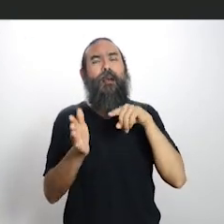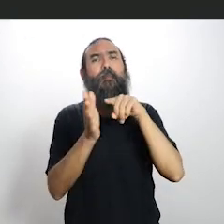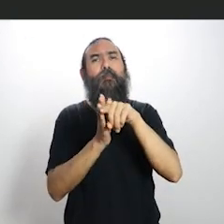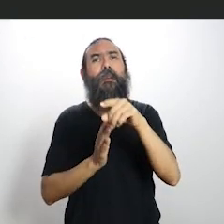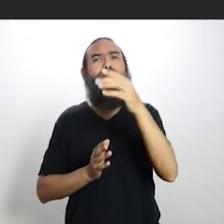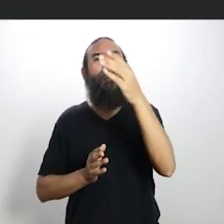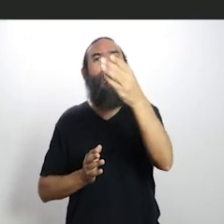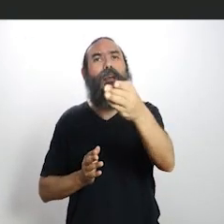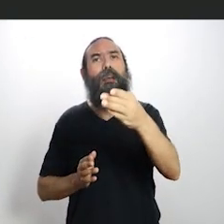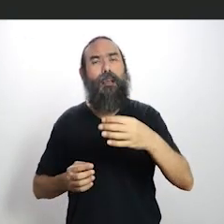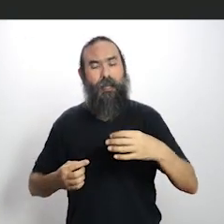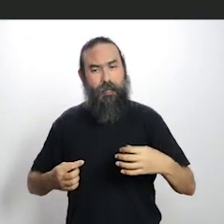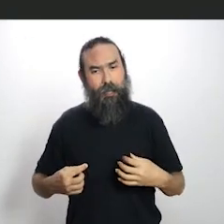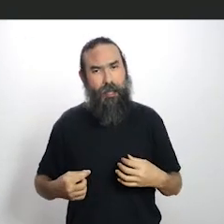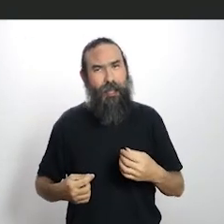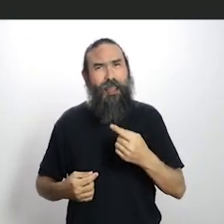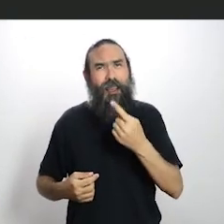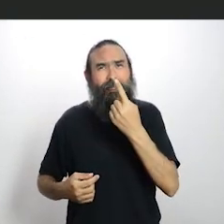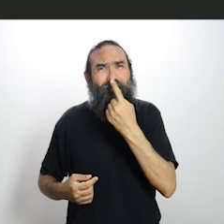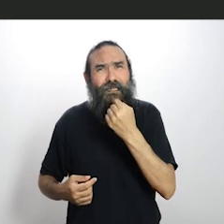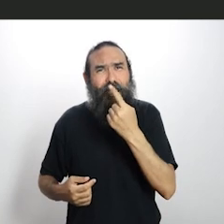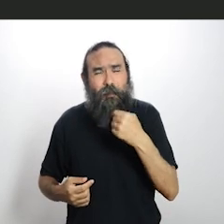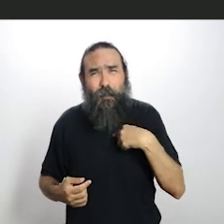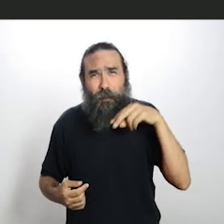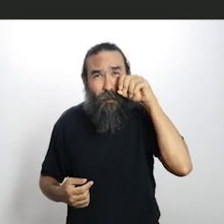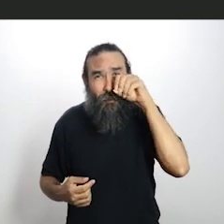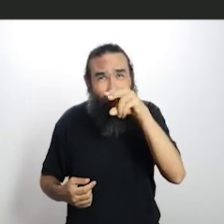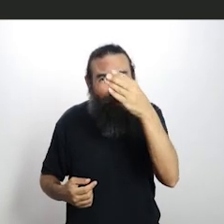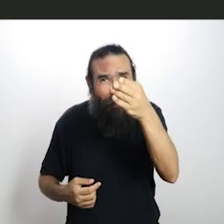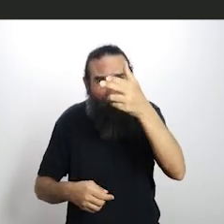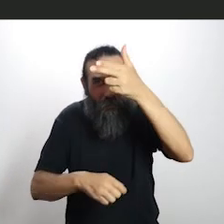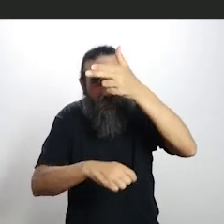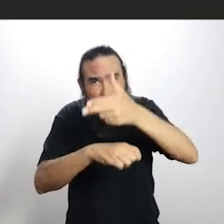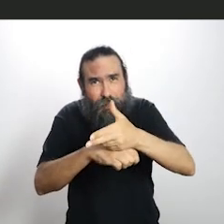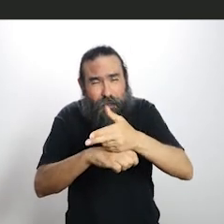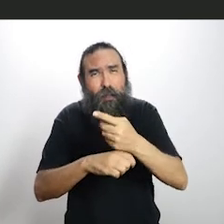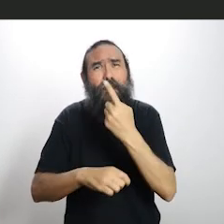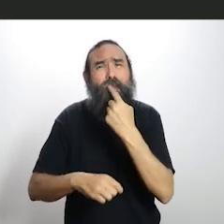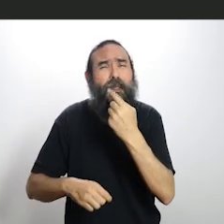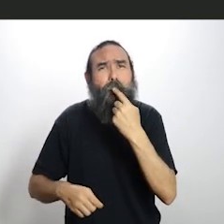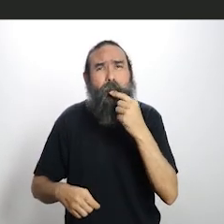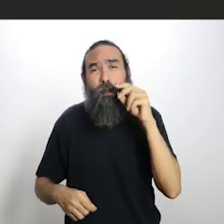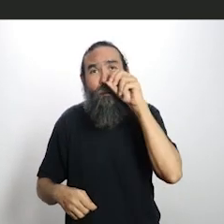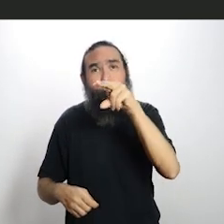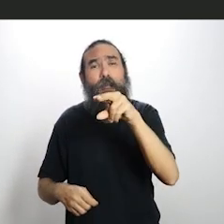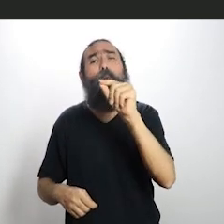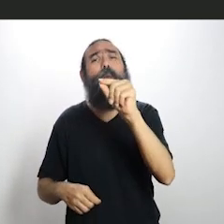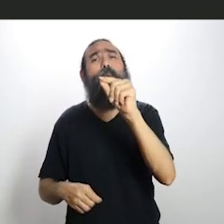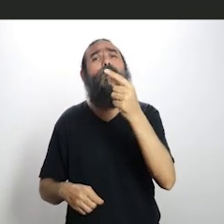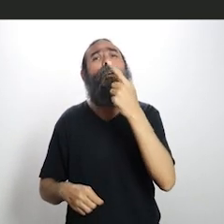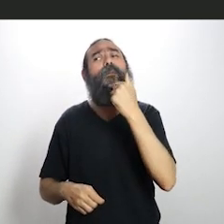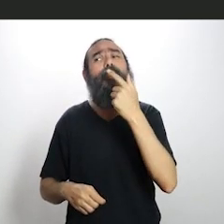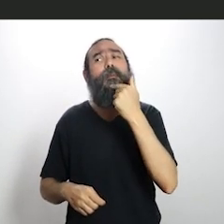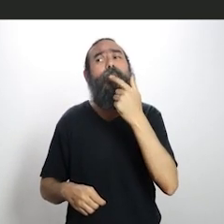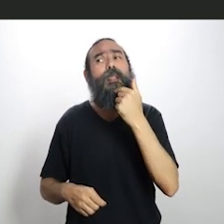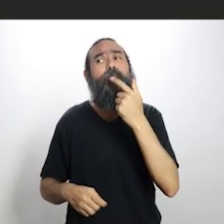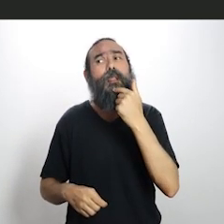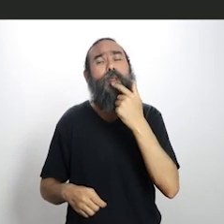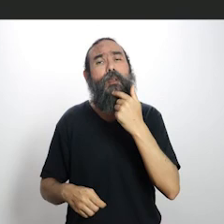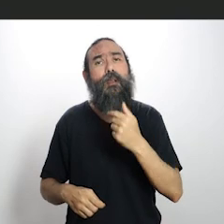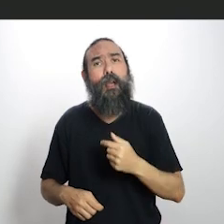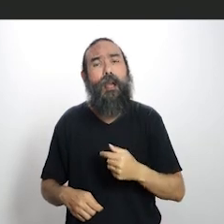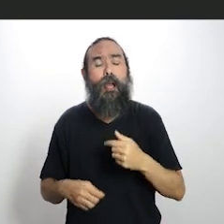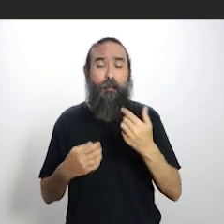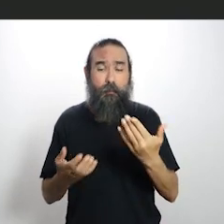na Xambá a Xambá ela difere das outras nações do que do jejo tem uma prática religiosa de uma